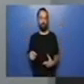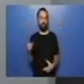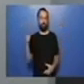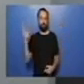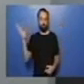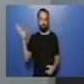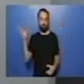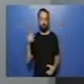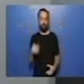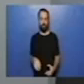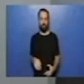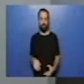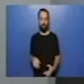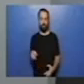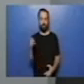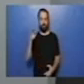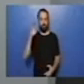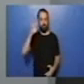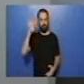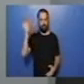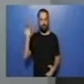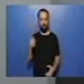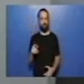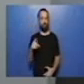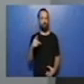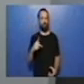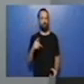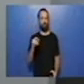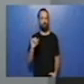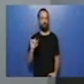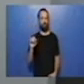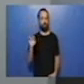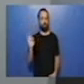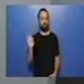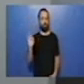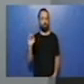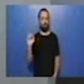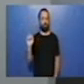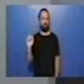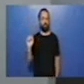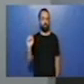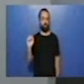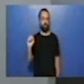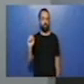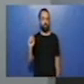Pitágoras. Vamos ver onde que nós usamos isso, por que será que nós estamos aprendendo.